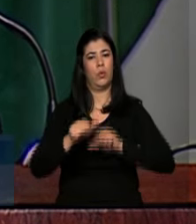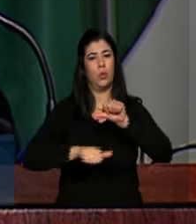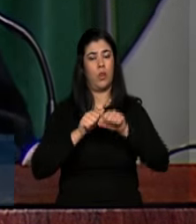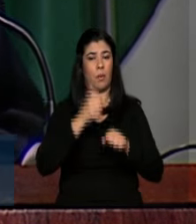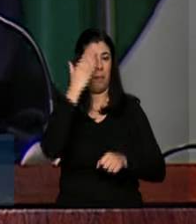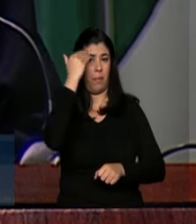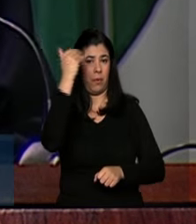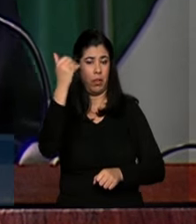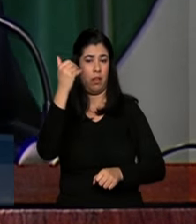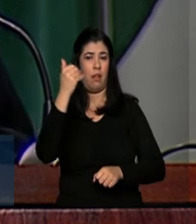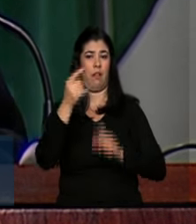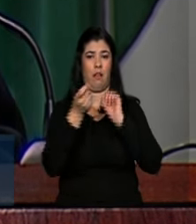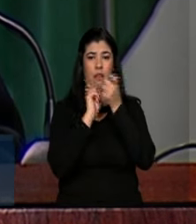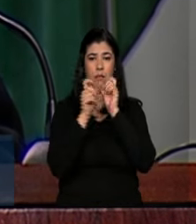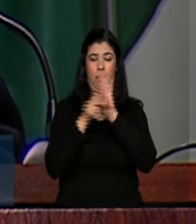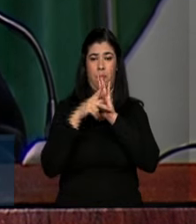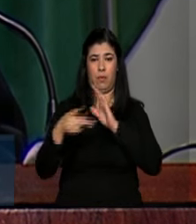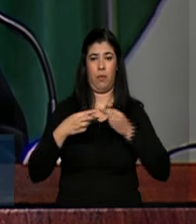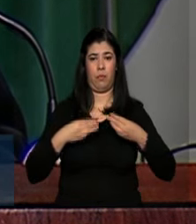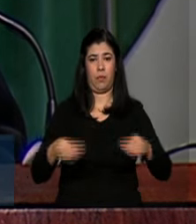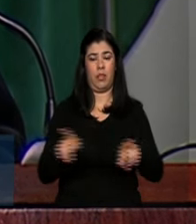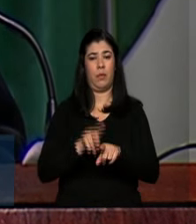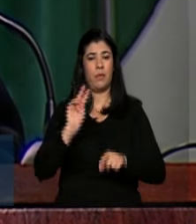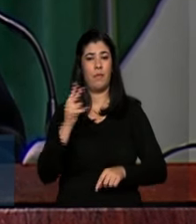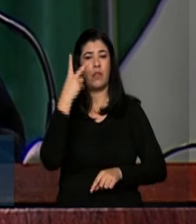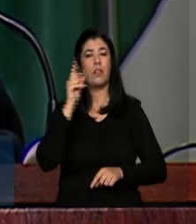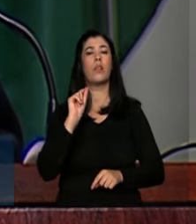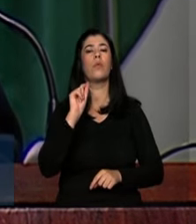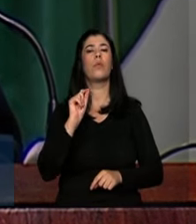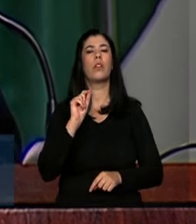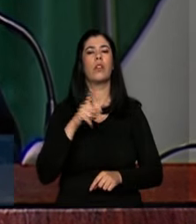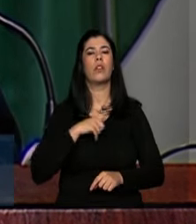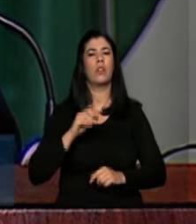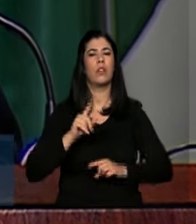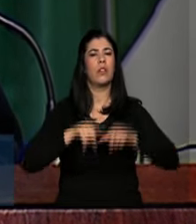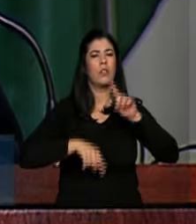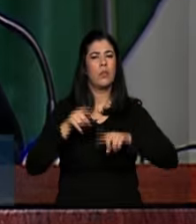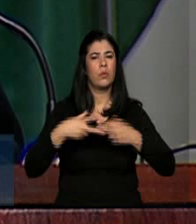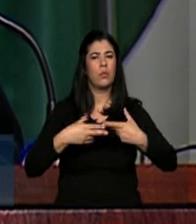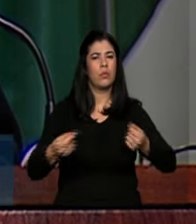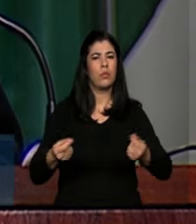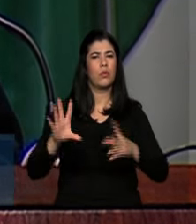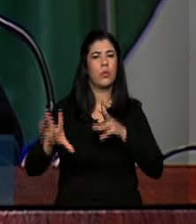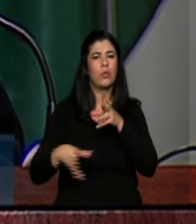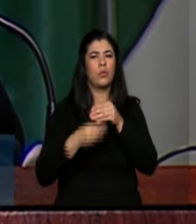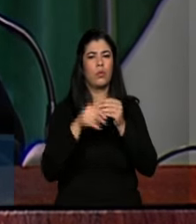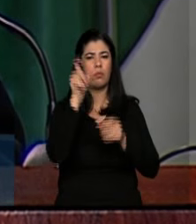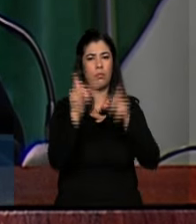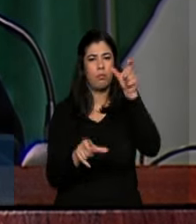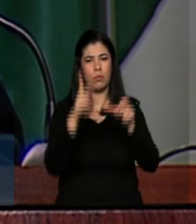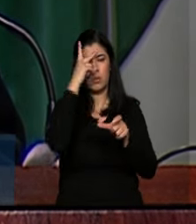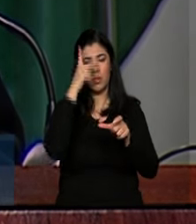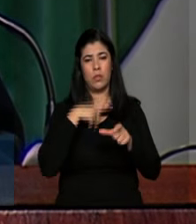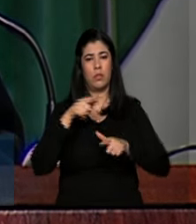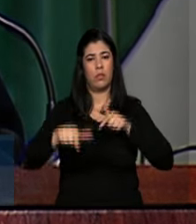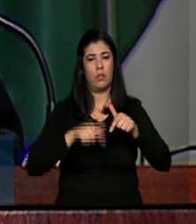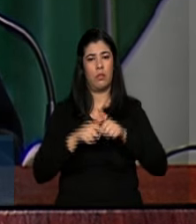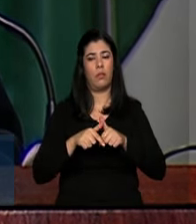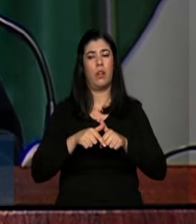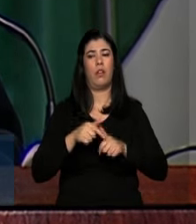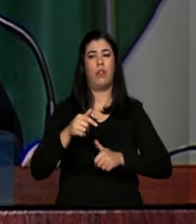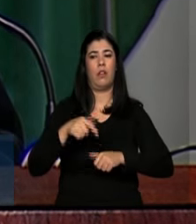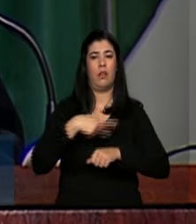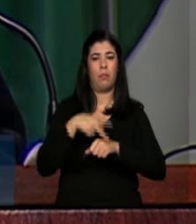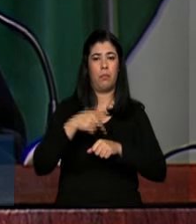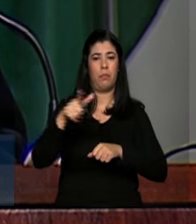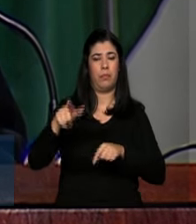nossa administração e a valorizar nosso principal ativo, os integrantes do Serviço Exterior Brasileiro.